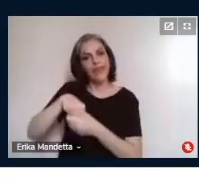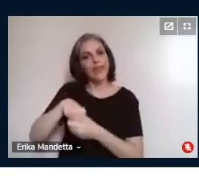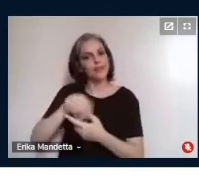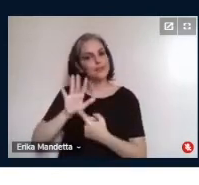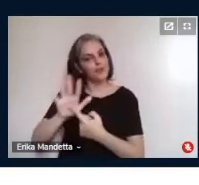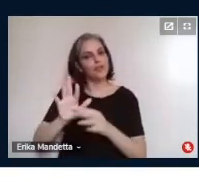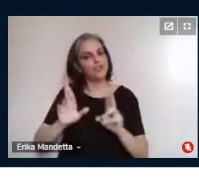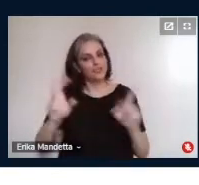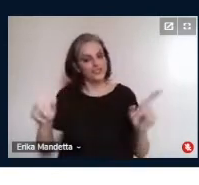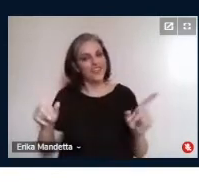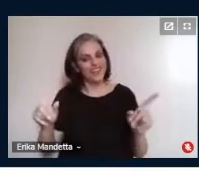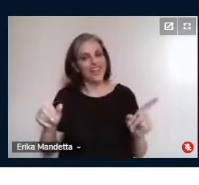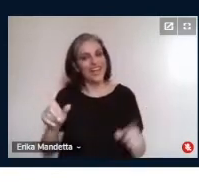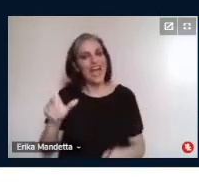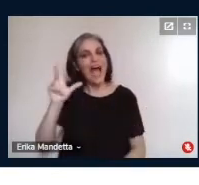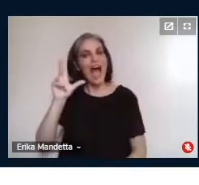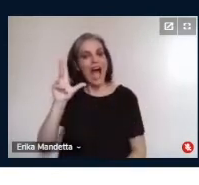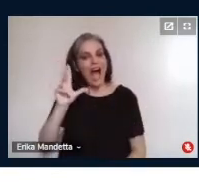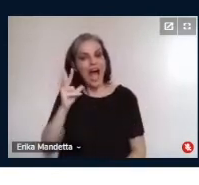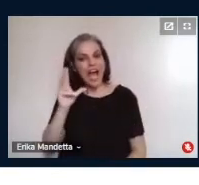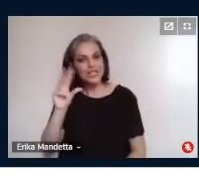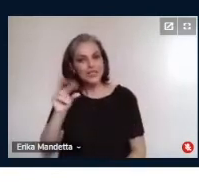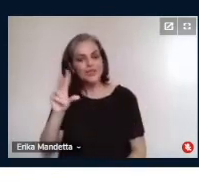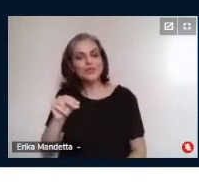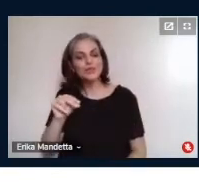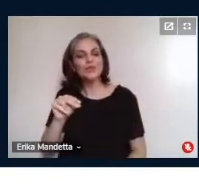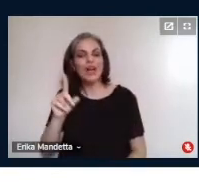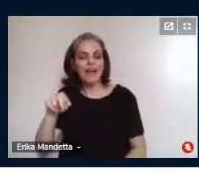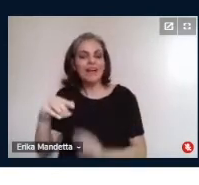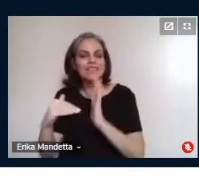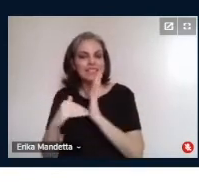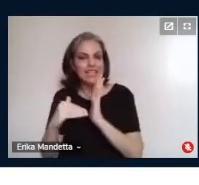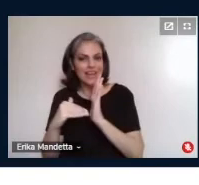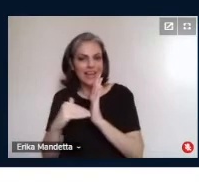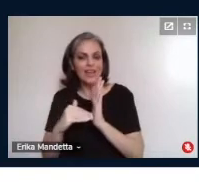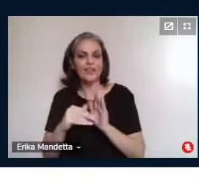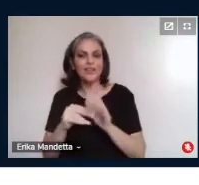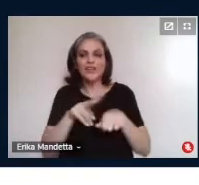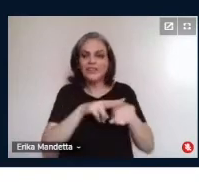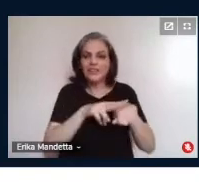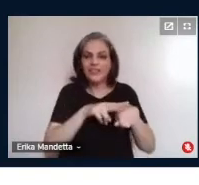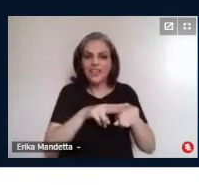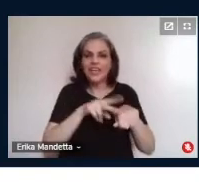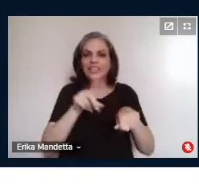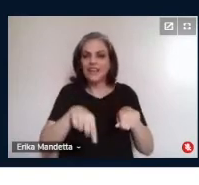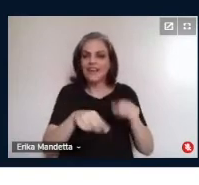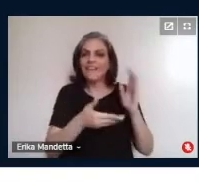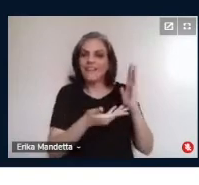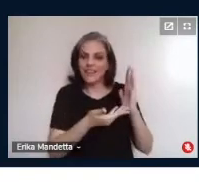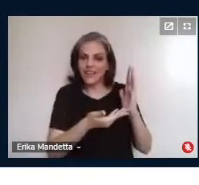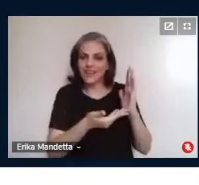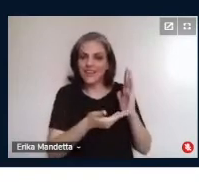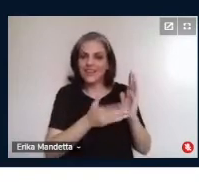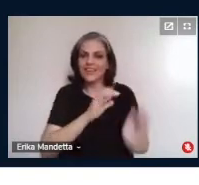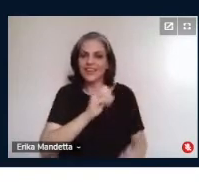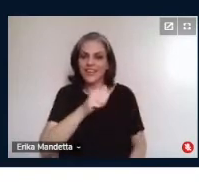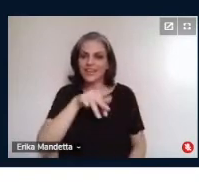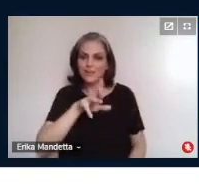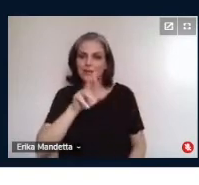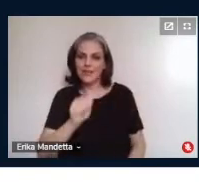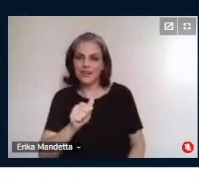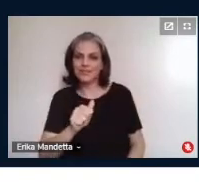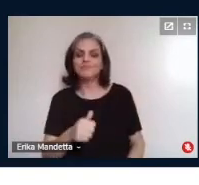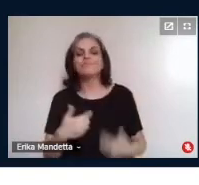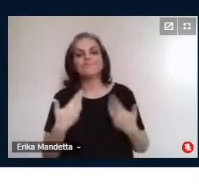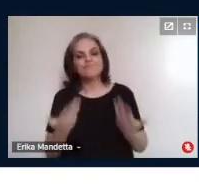esquerda em azul do Senado e em verde o organograma da Câmara e eles têm